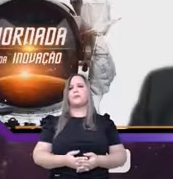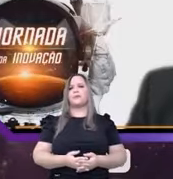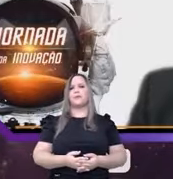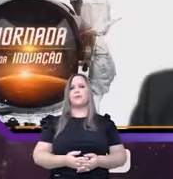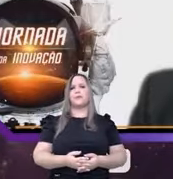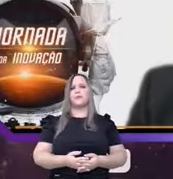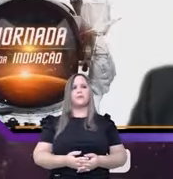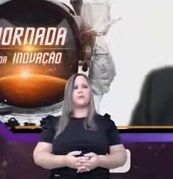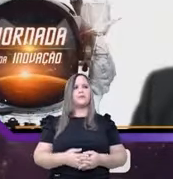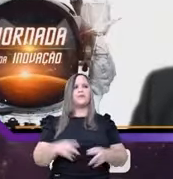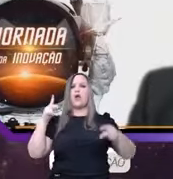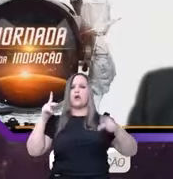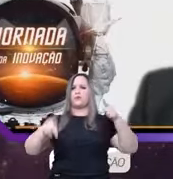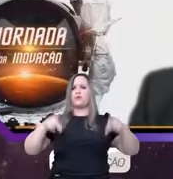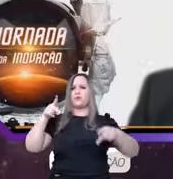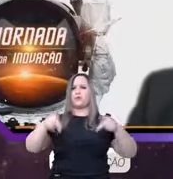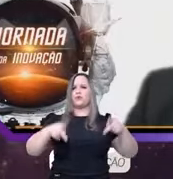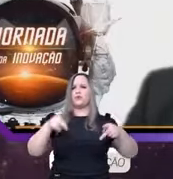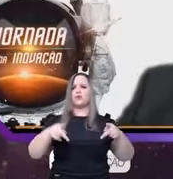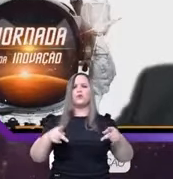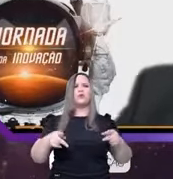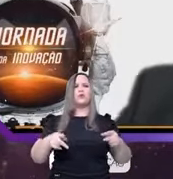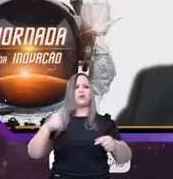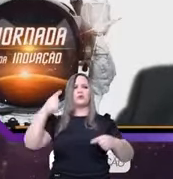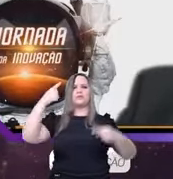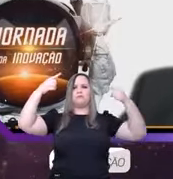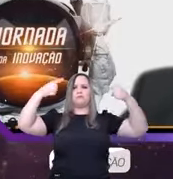Ao promotor, e desculpe a defesa.